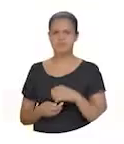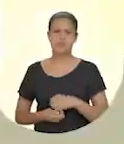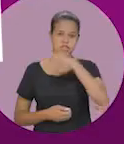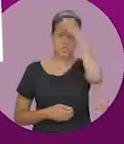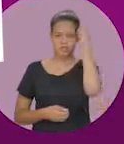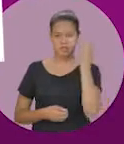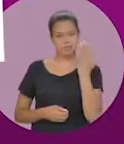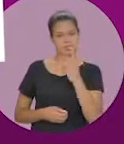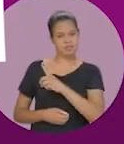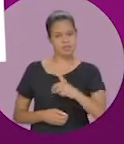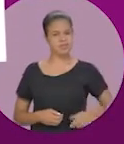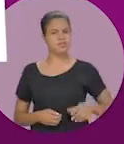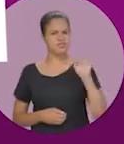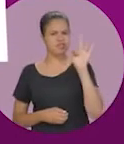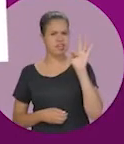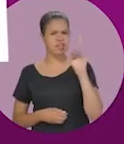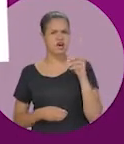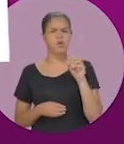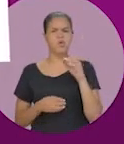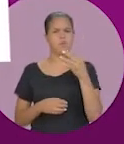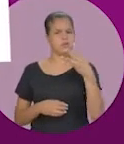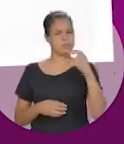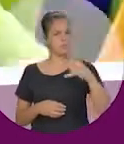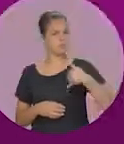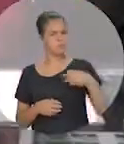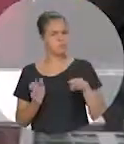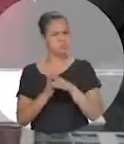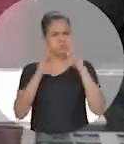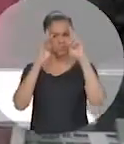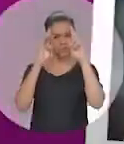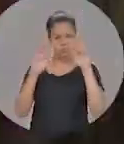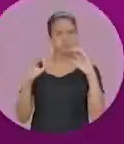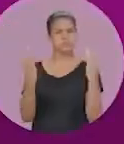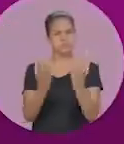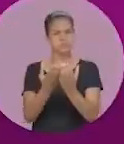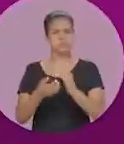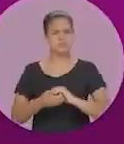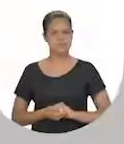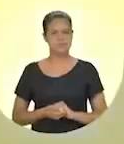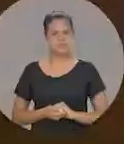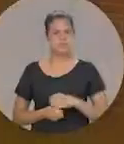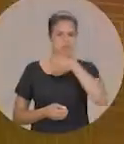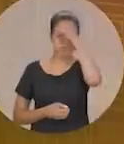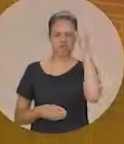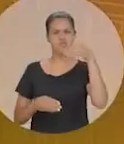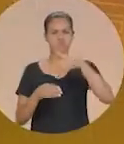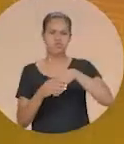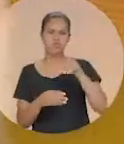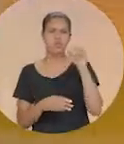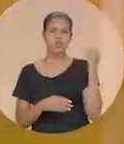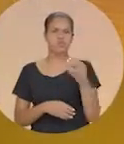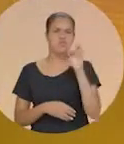Competente. Sheridan foi eleita deputada federal com apenas 30 anos e já chegou ganhando o respeito do Congresso. Sheridan votou